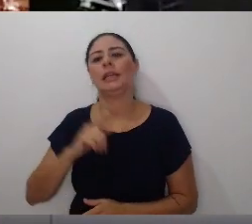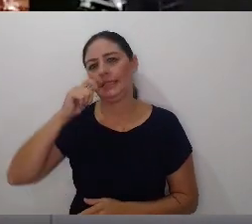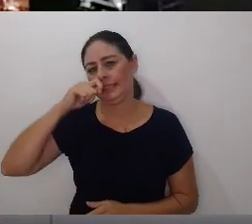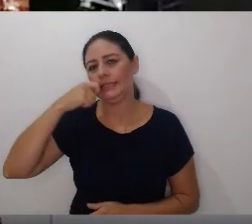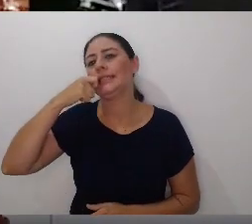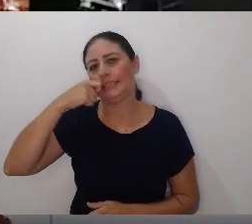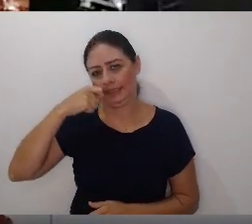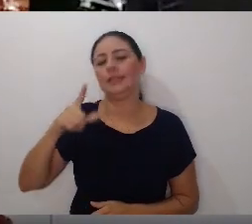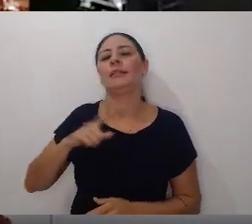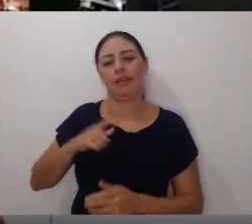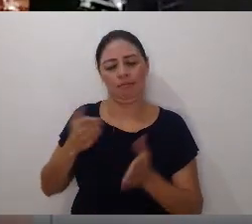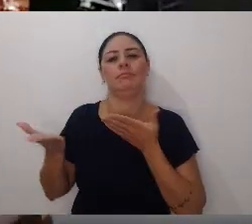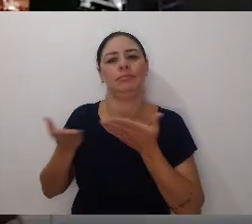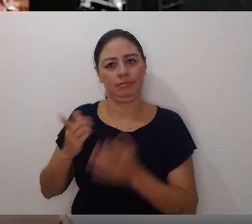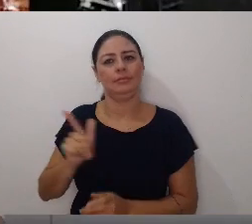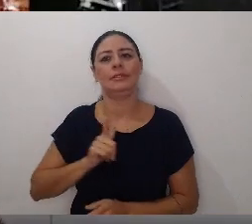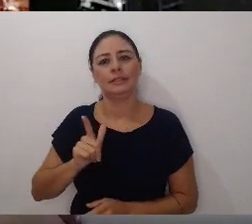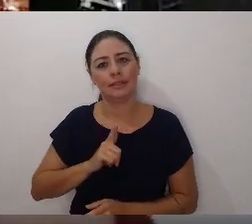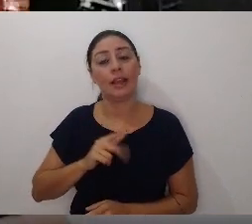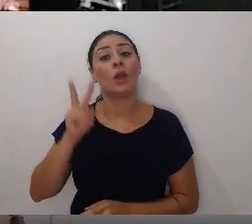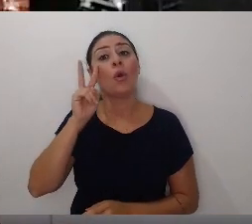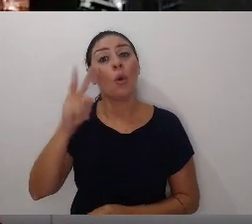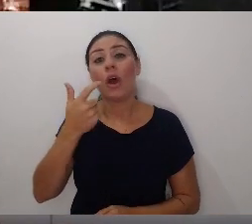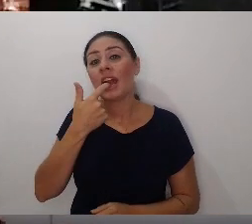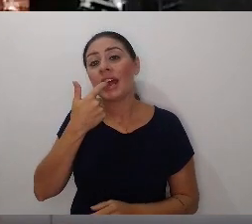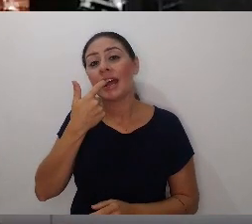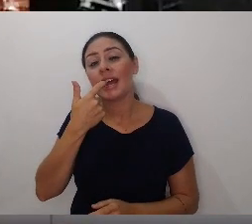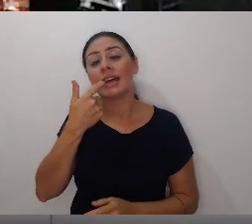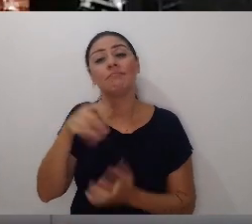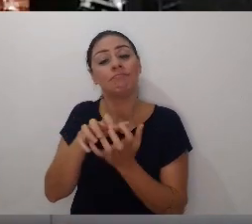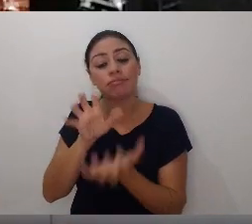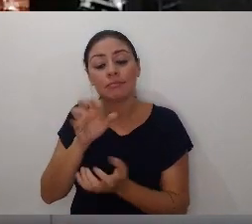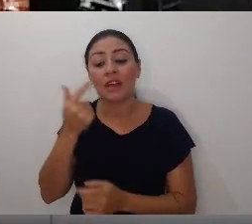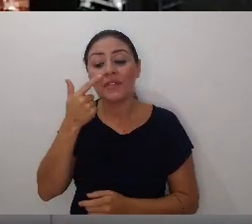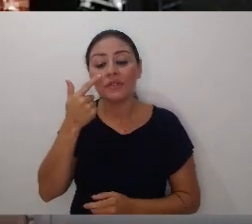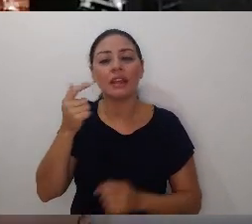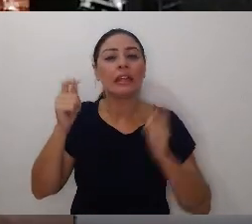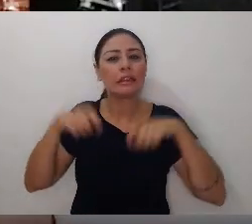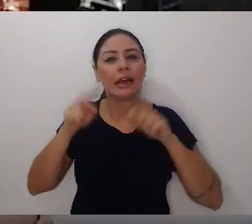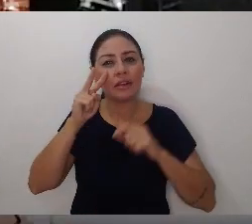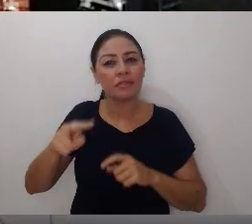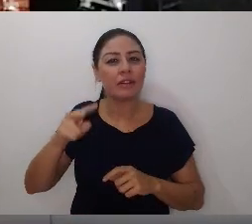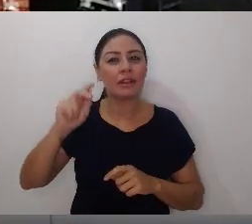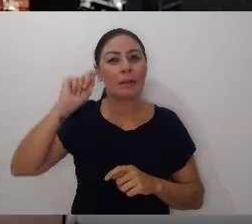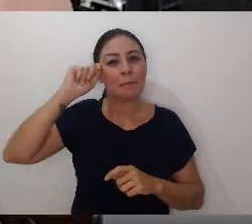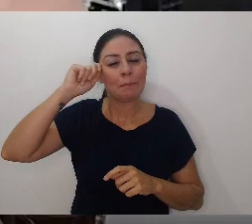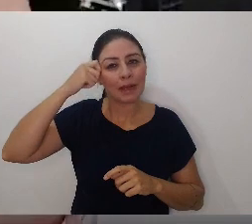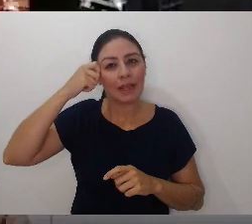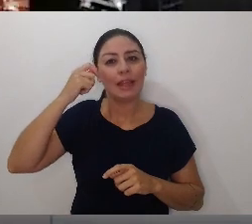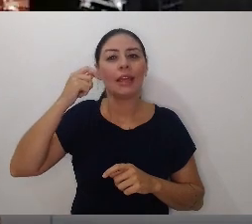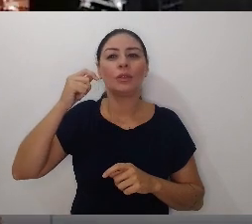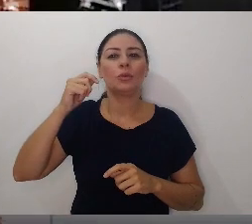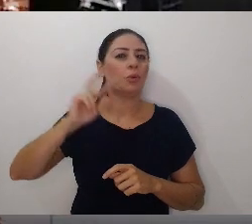mas tem algumas unidades aí salpicadas que têm atendimento odontológico. Olha a boca do teu filho,